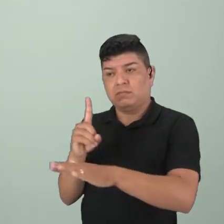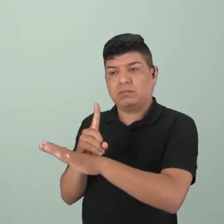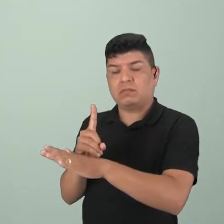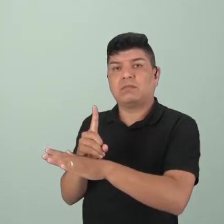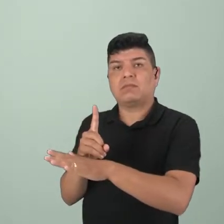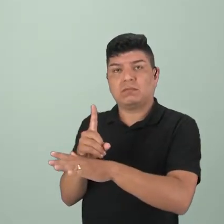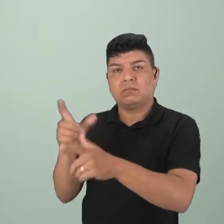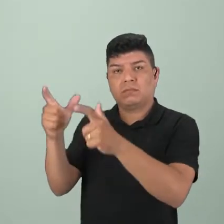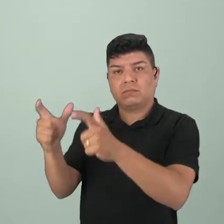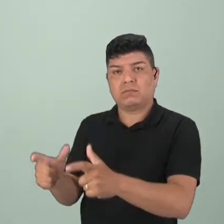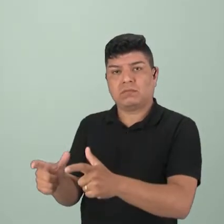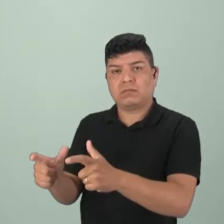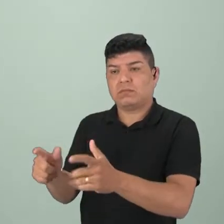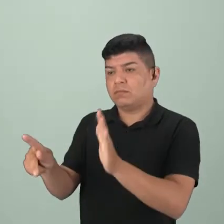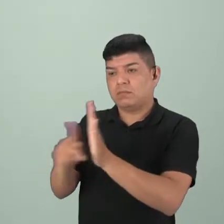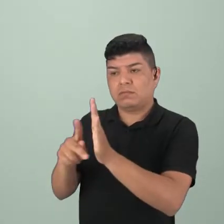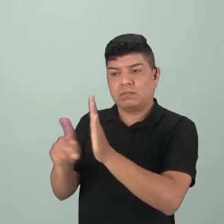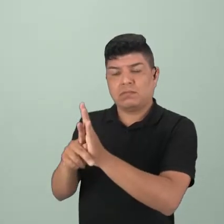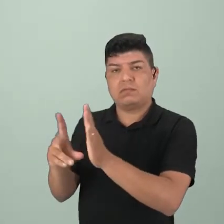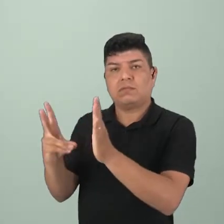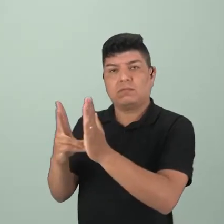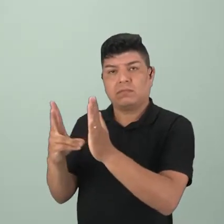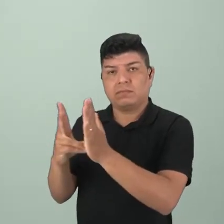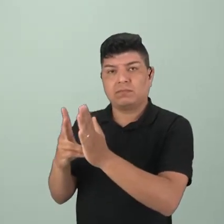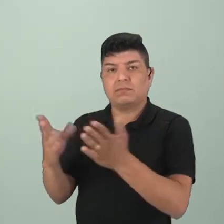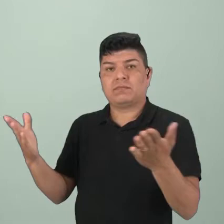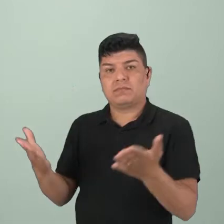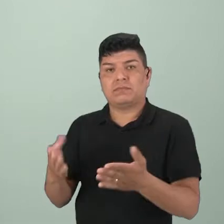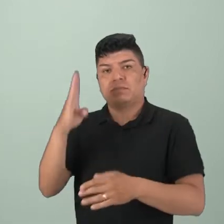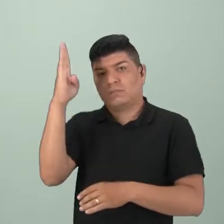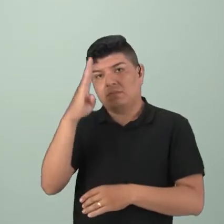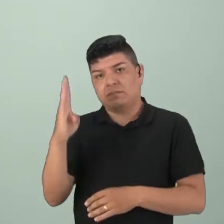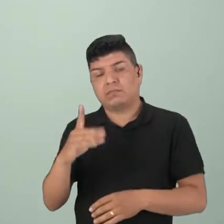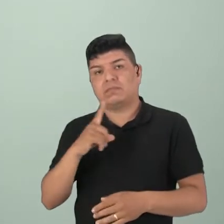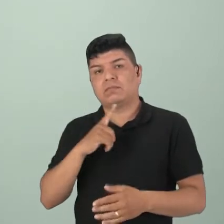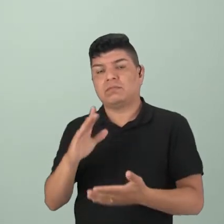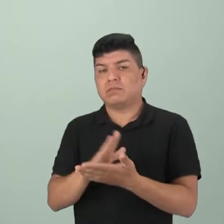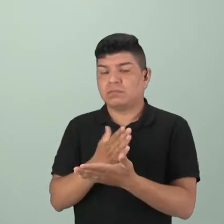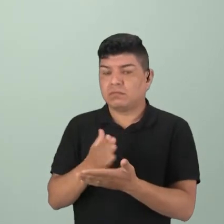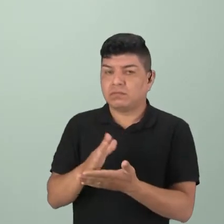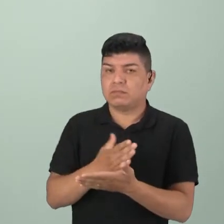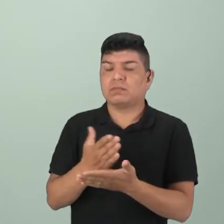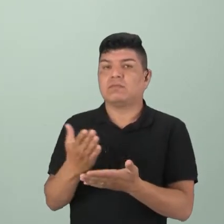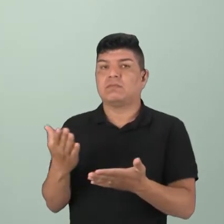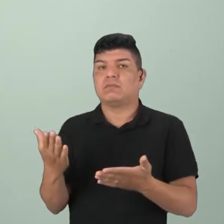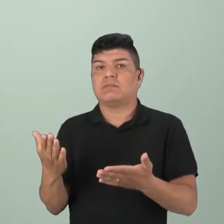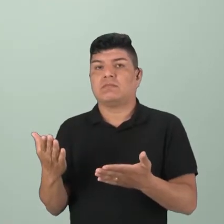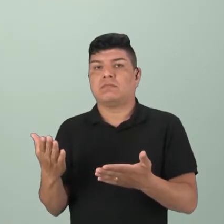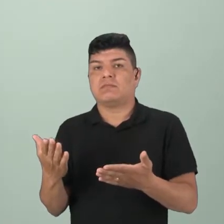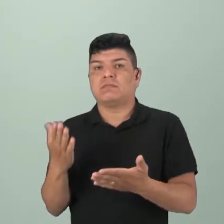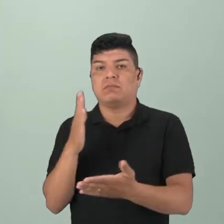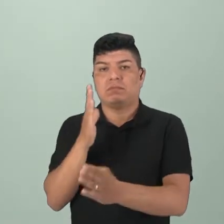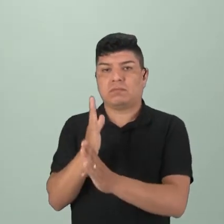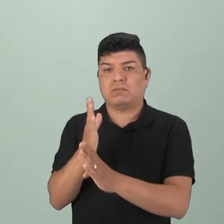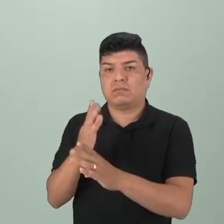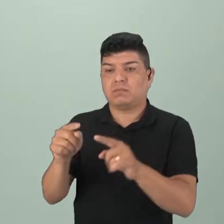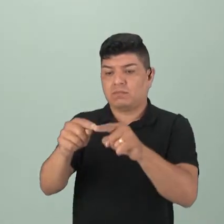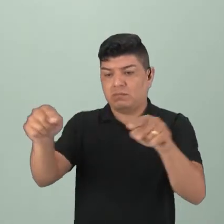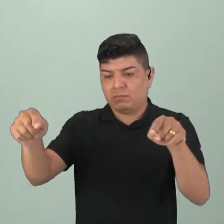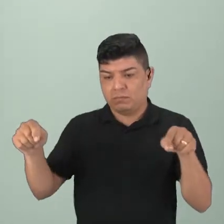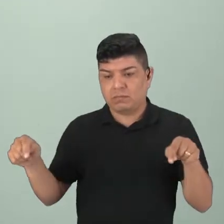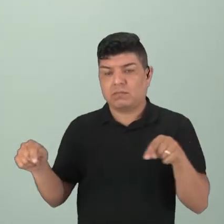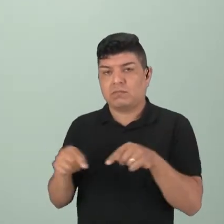que é uma terra que pertence aos indígenas. Inclusive agora no Brasil a gente está tendo algumas questões, com relação a demarcações das